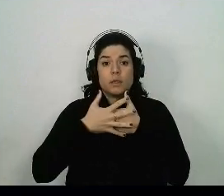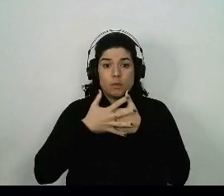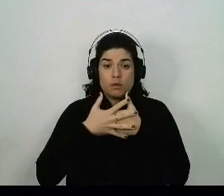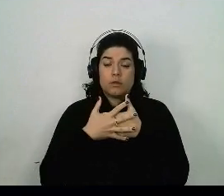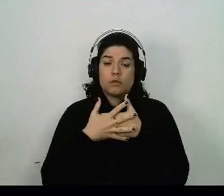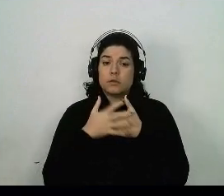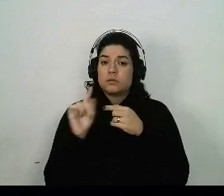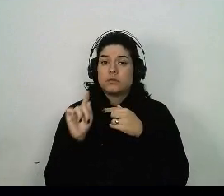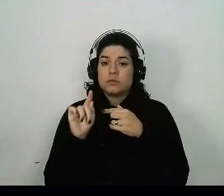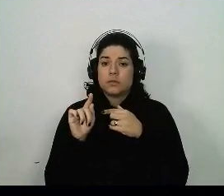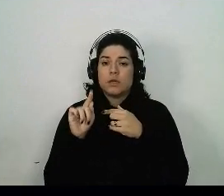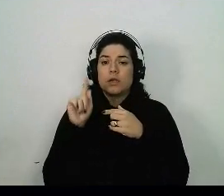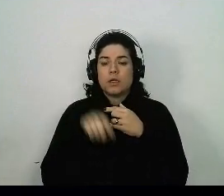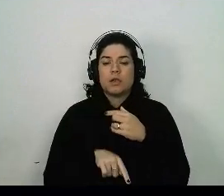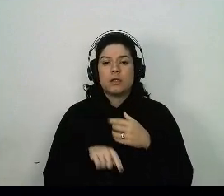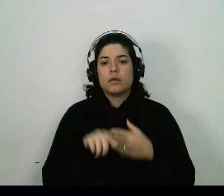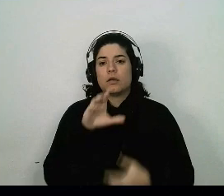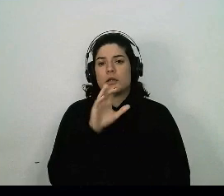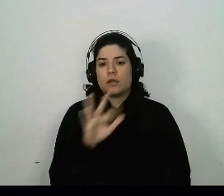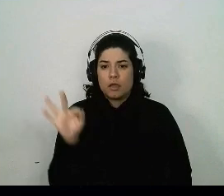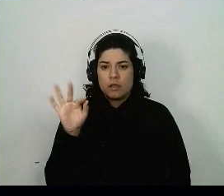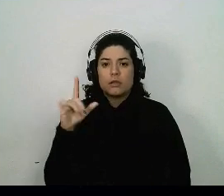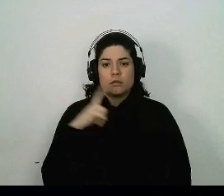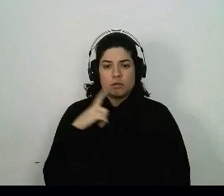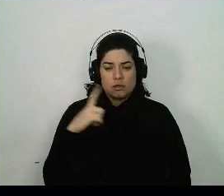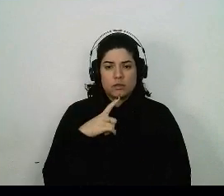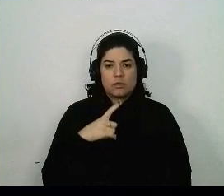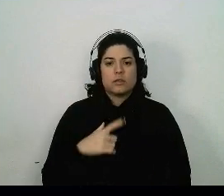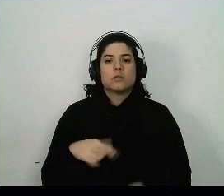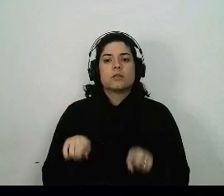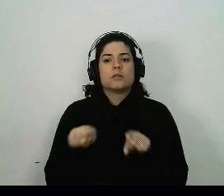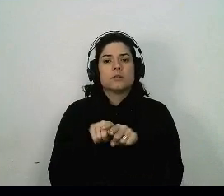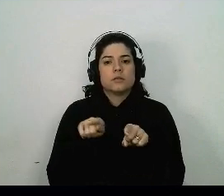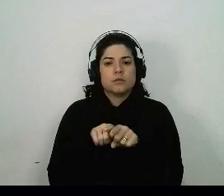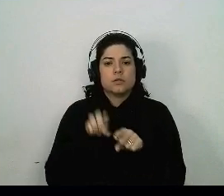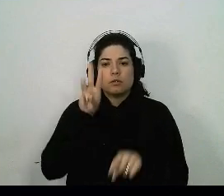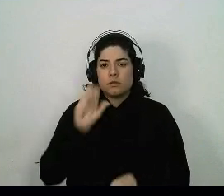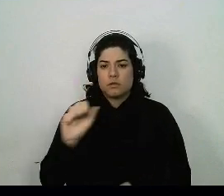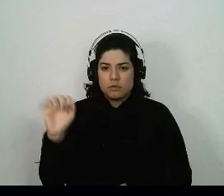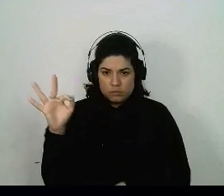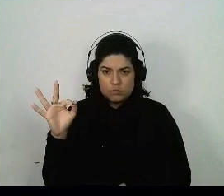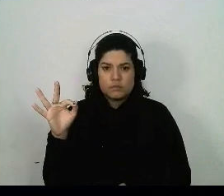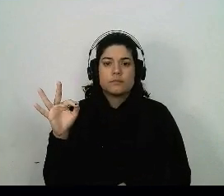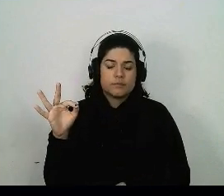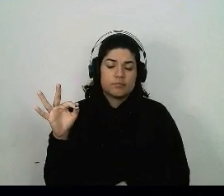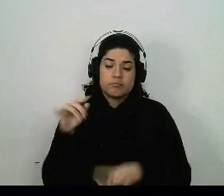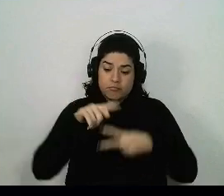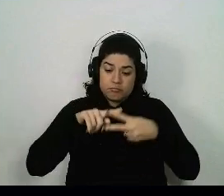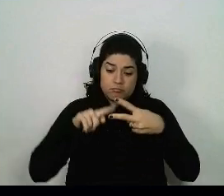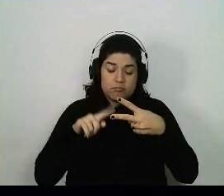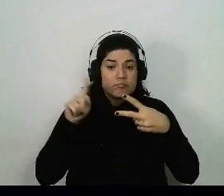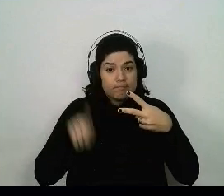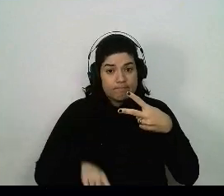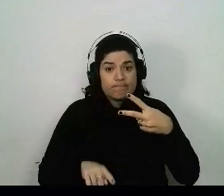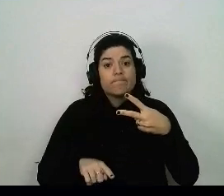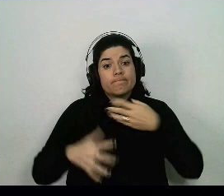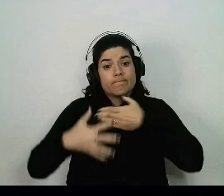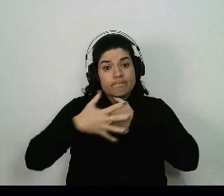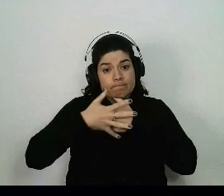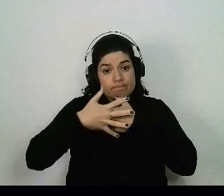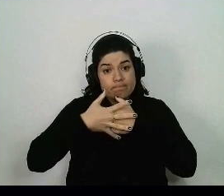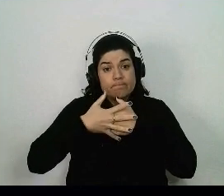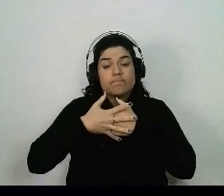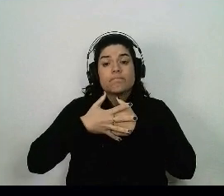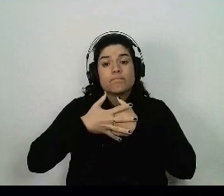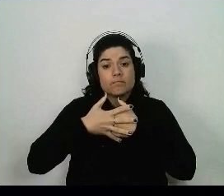do CAF, que é o Cloud Adoption Framework, e o Well Architecture Framework. Então, os dois são frameworks que eles têm